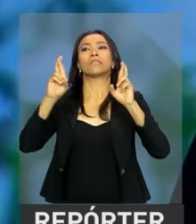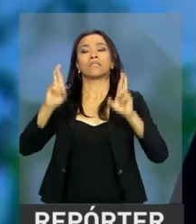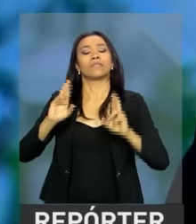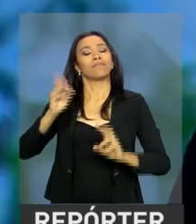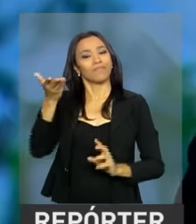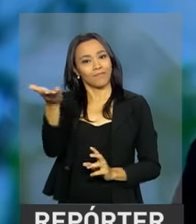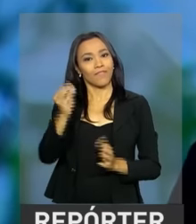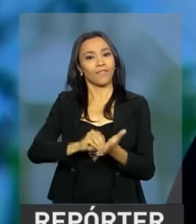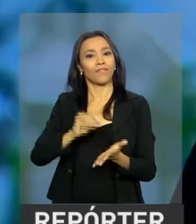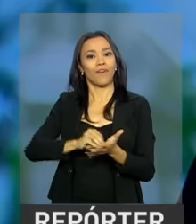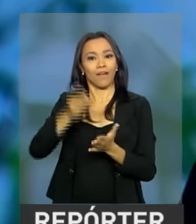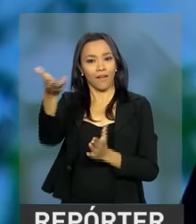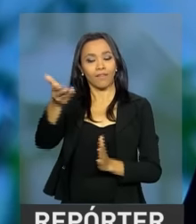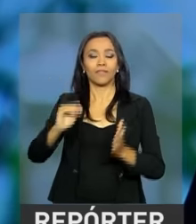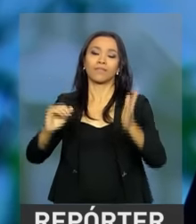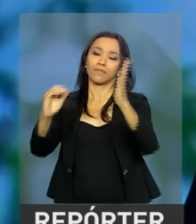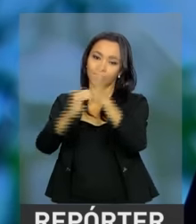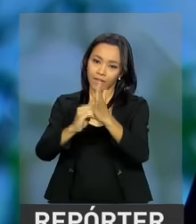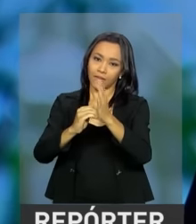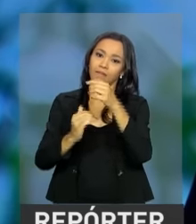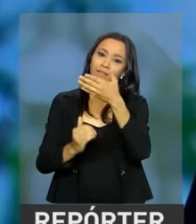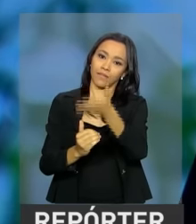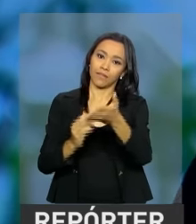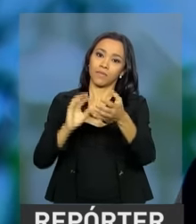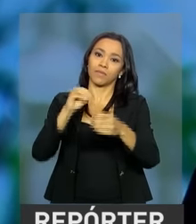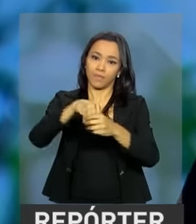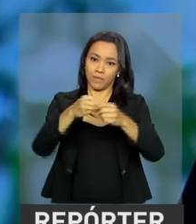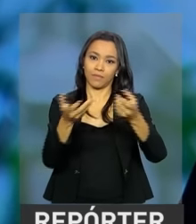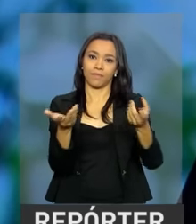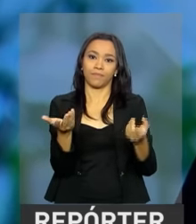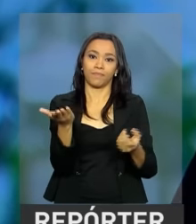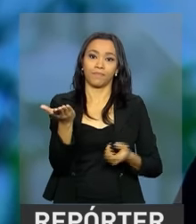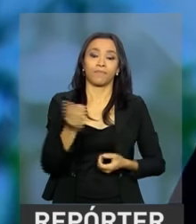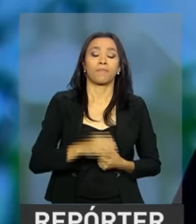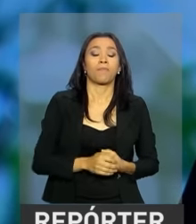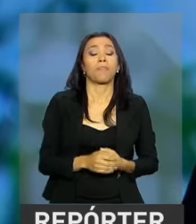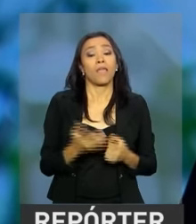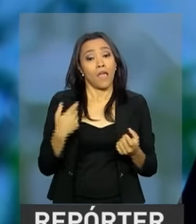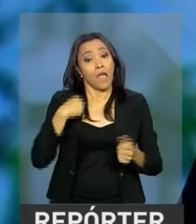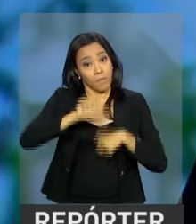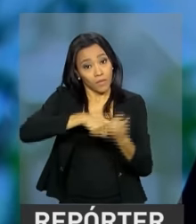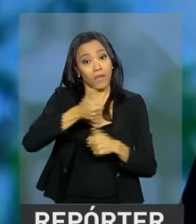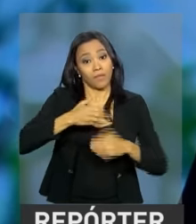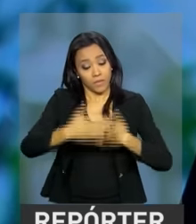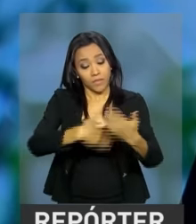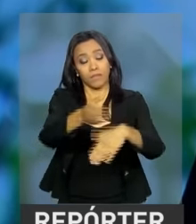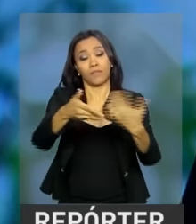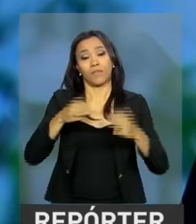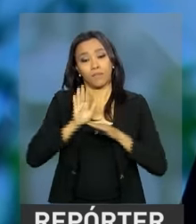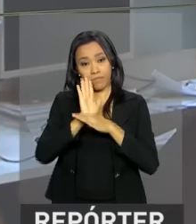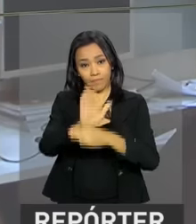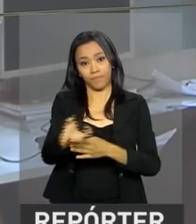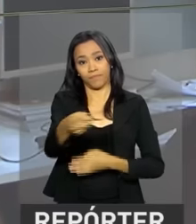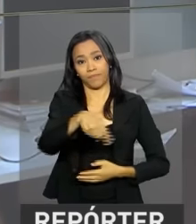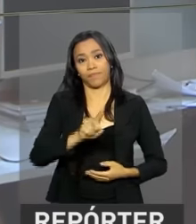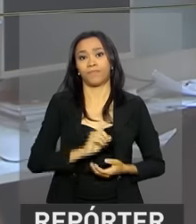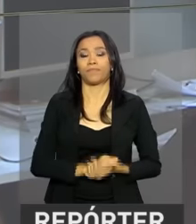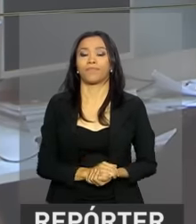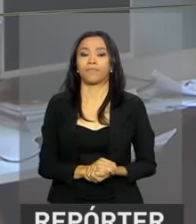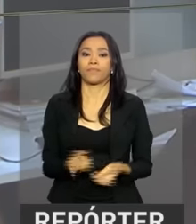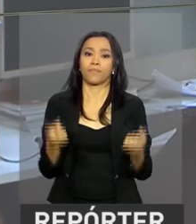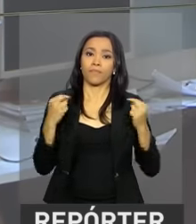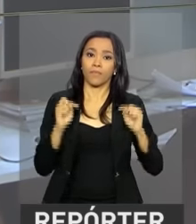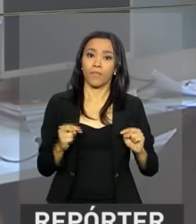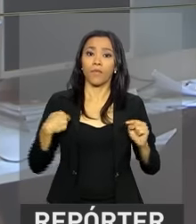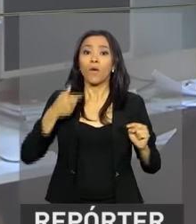certeza uma ampla maioria no senado federal reformar para crescer e para ajudar você e